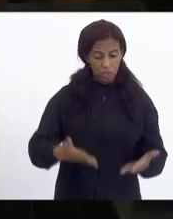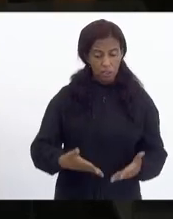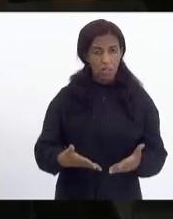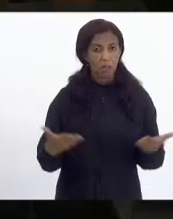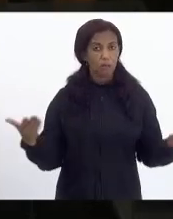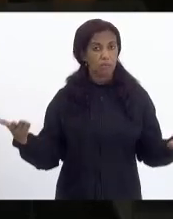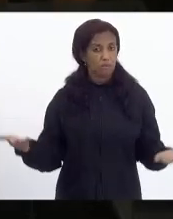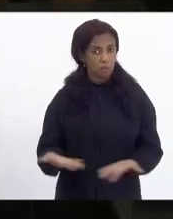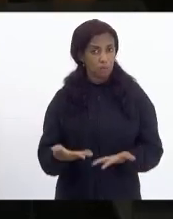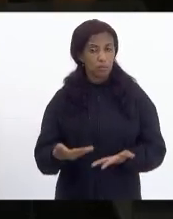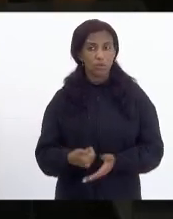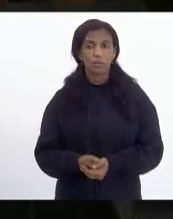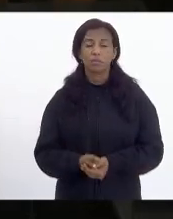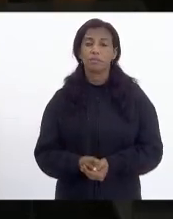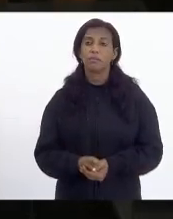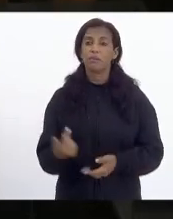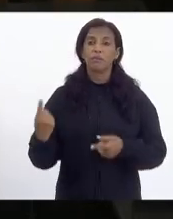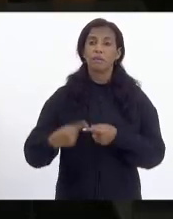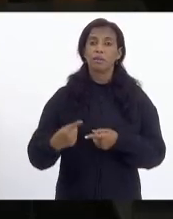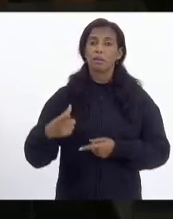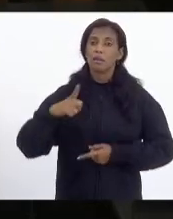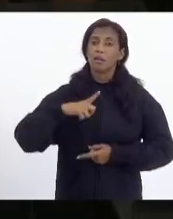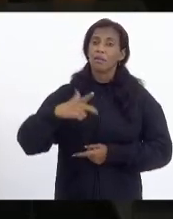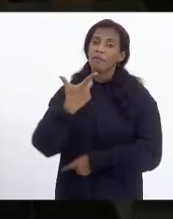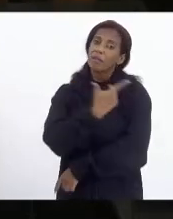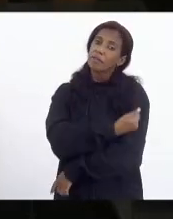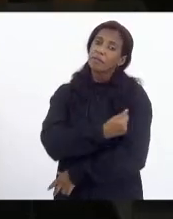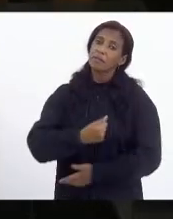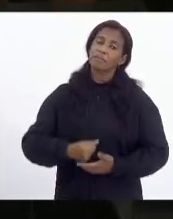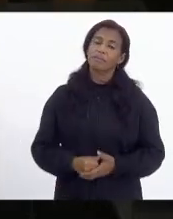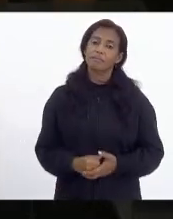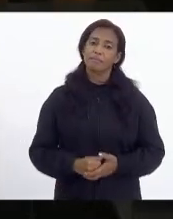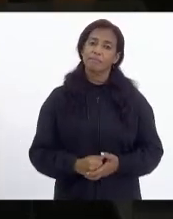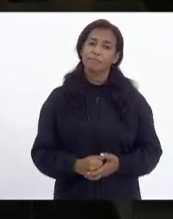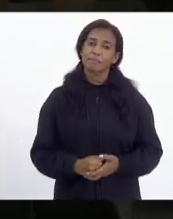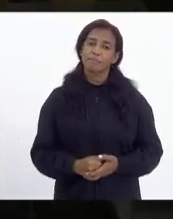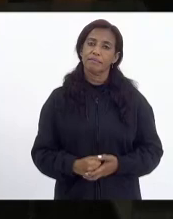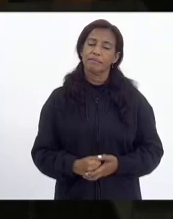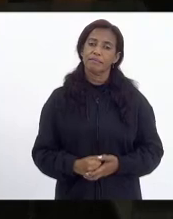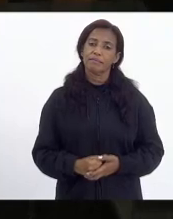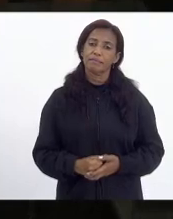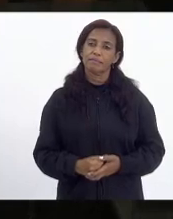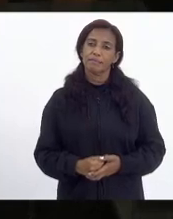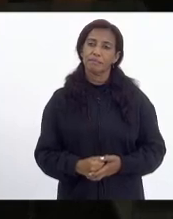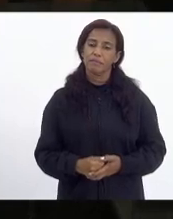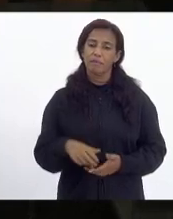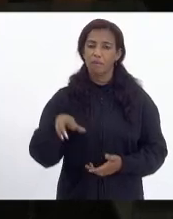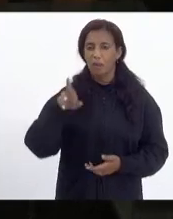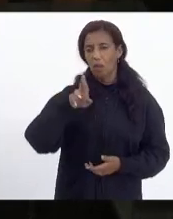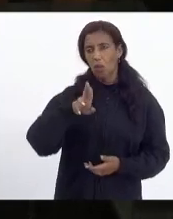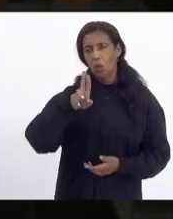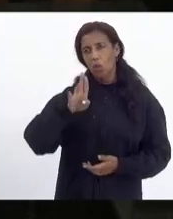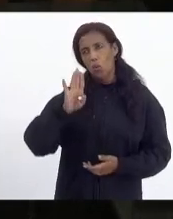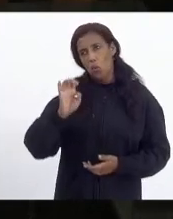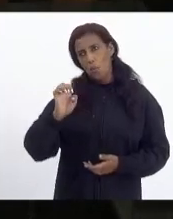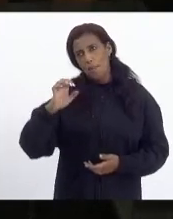o ponto que estamos Porque existiu a vacina a rubéola